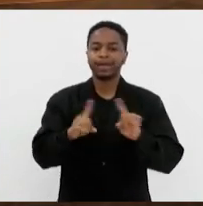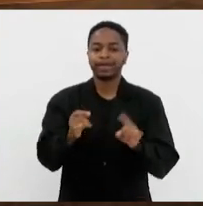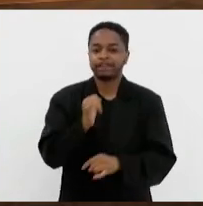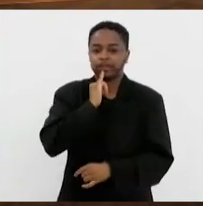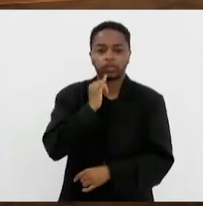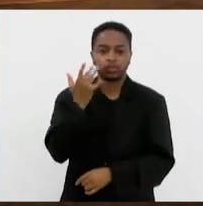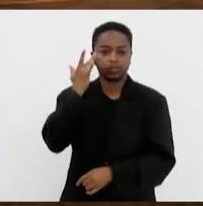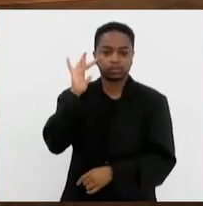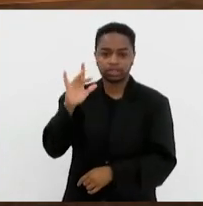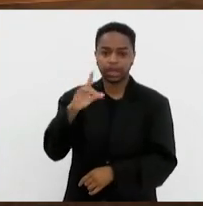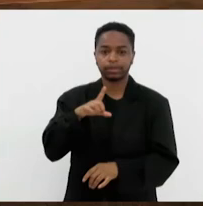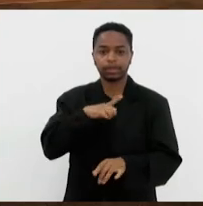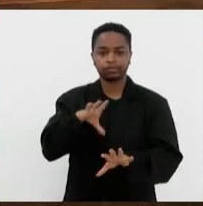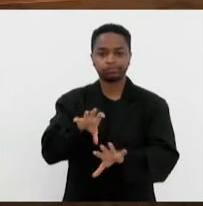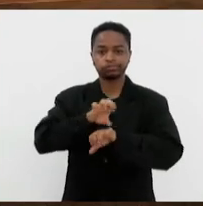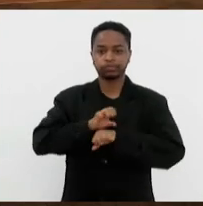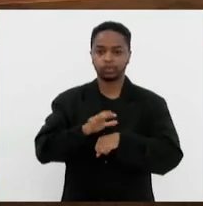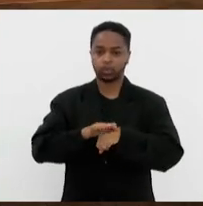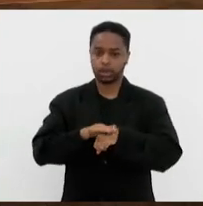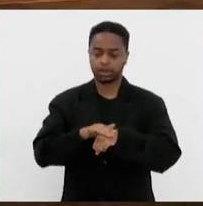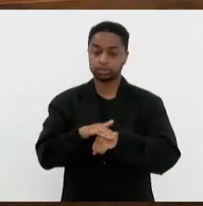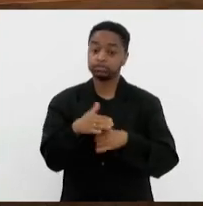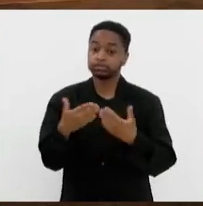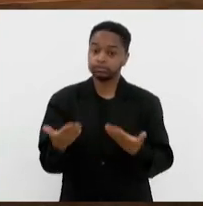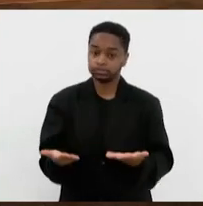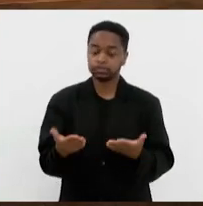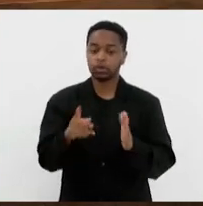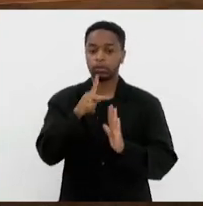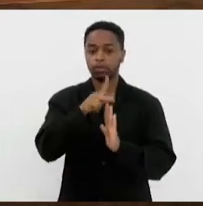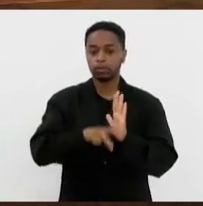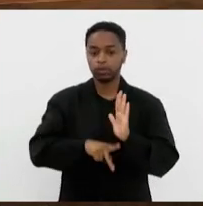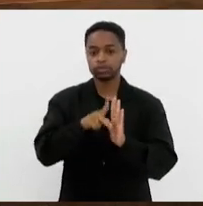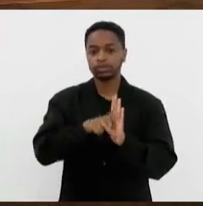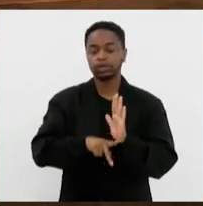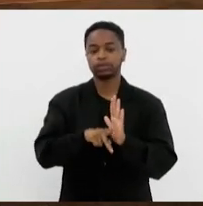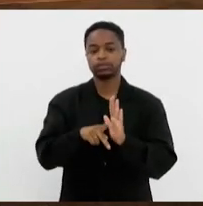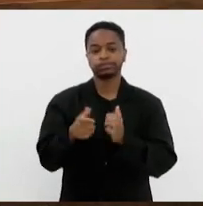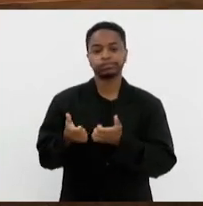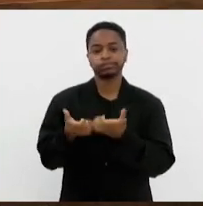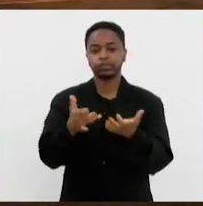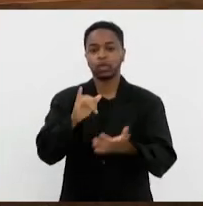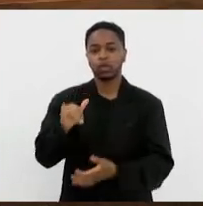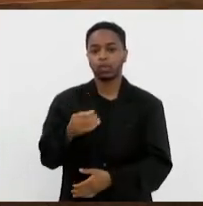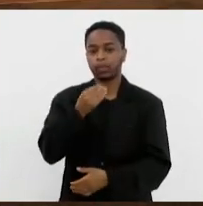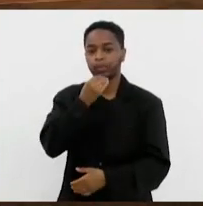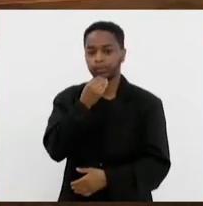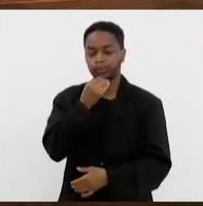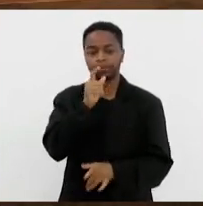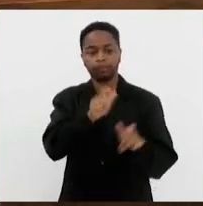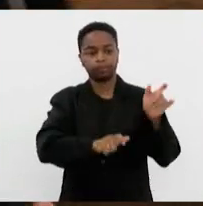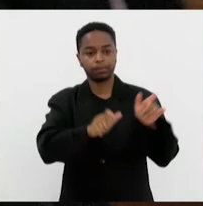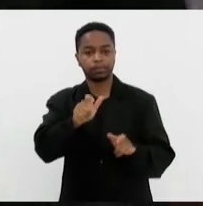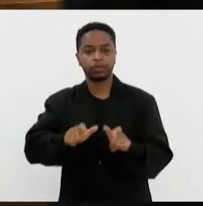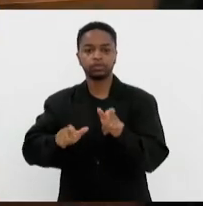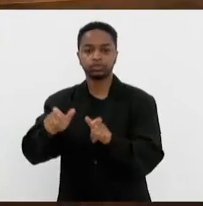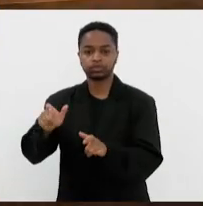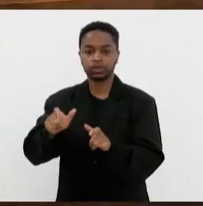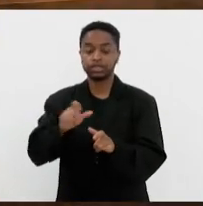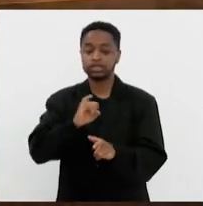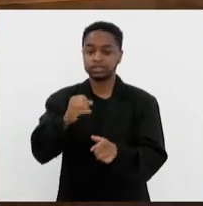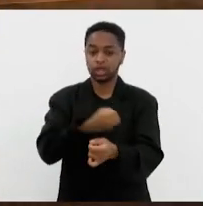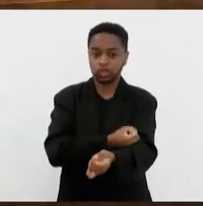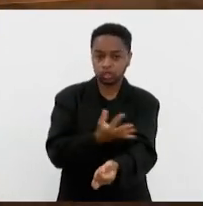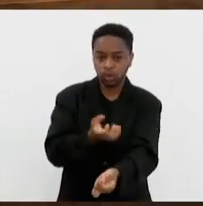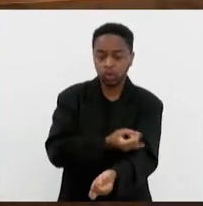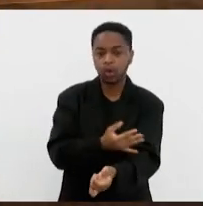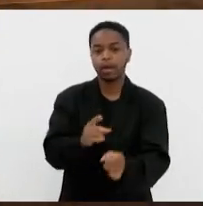que são portadores de enfermidade. Então esse projeto ele vai dar a oportunidade da pessoa que é doador e